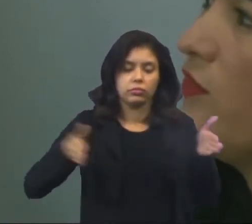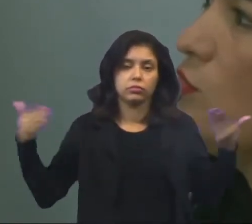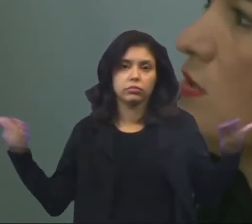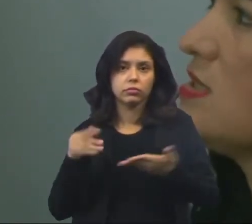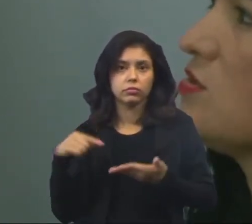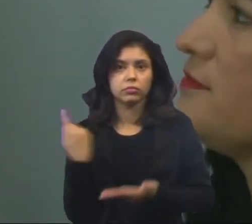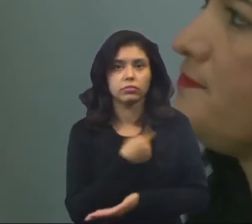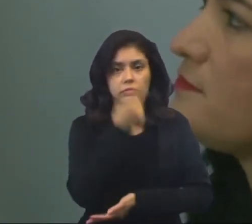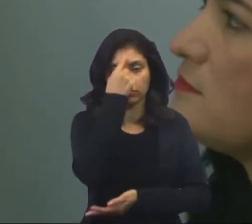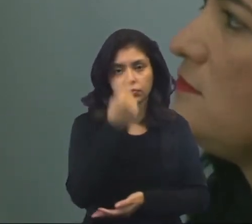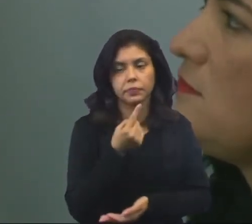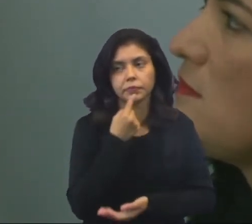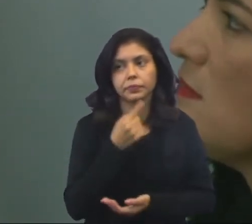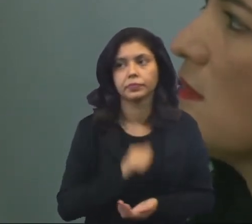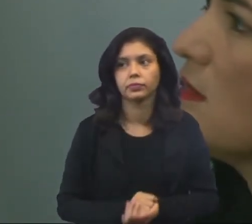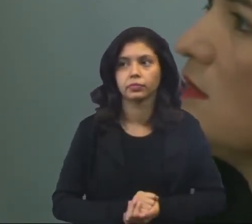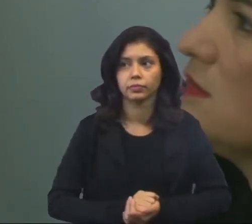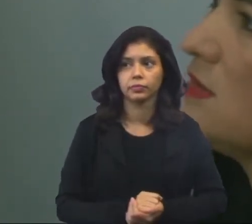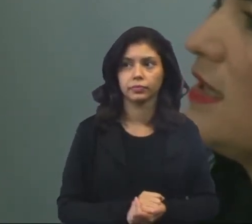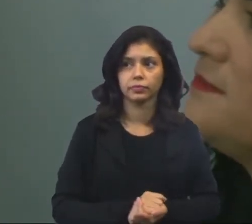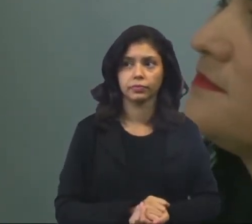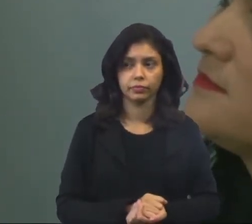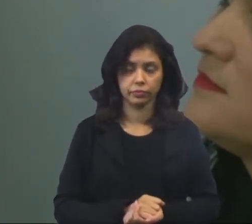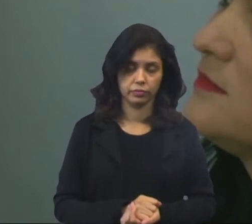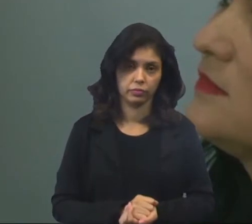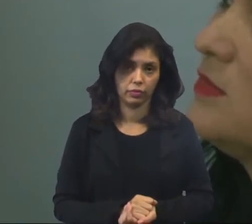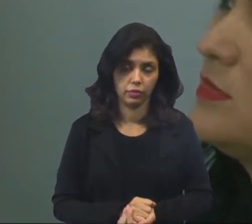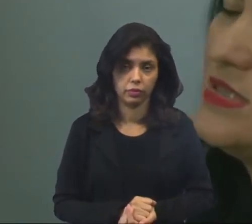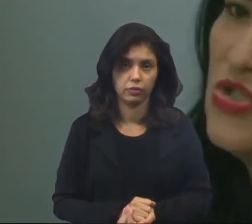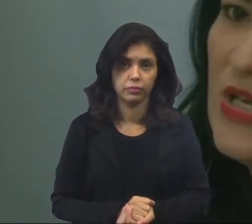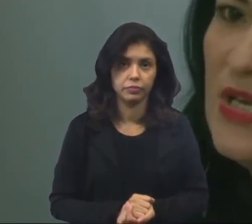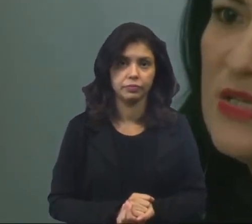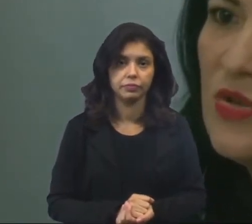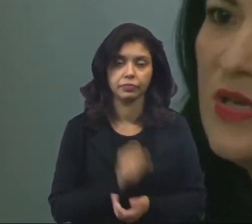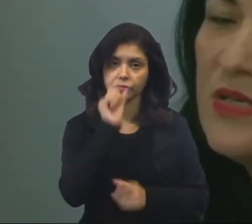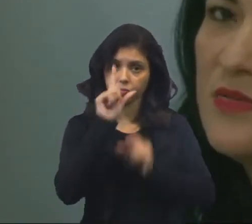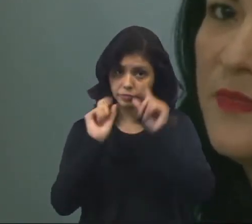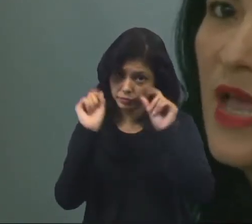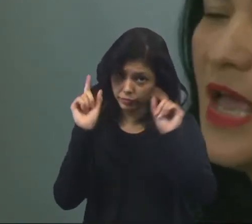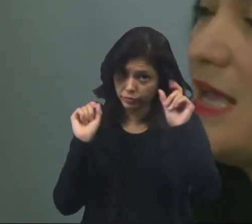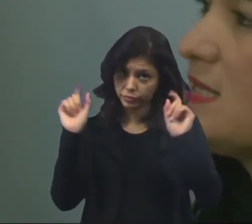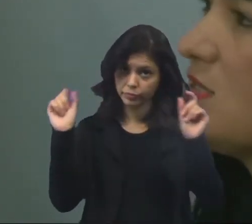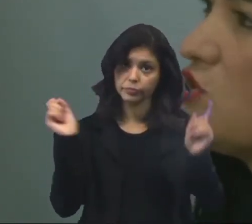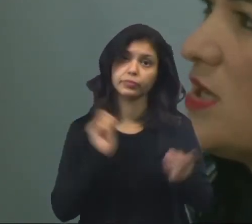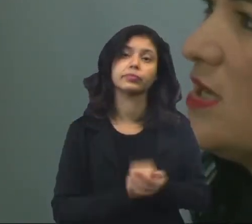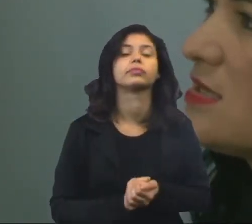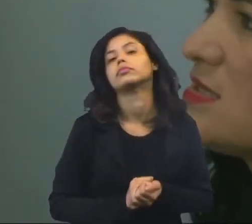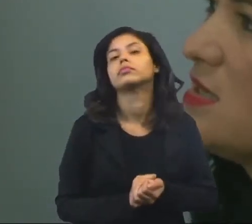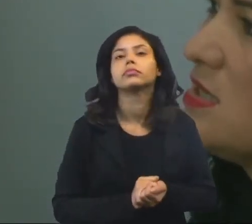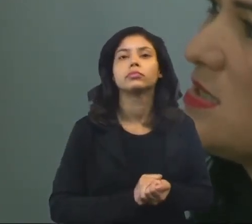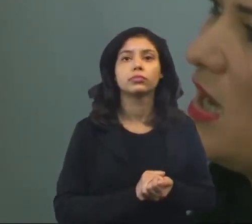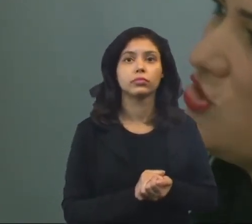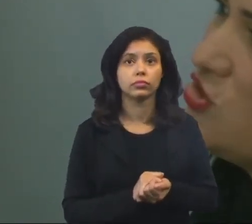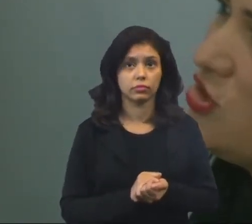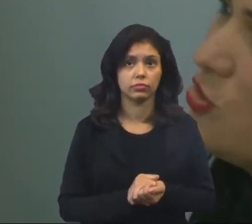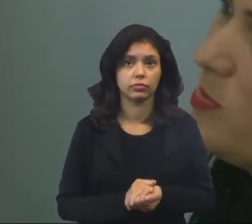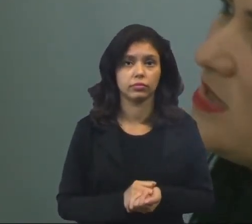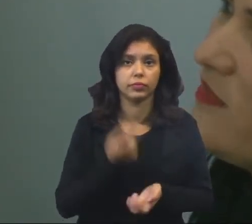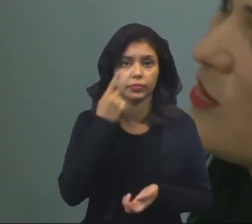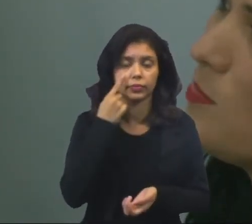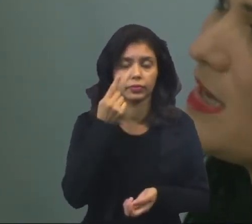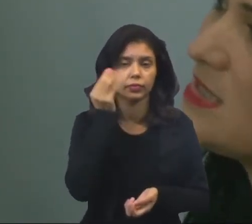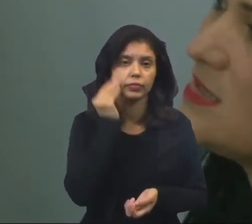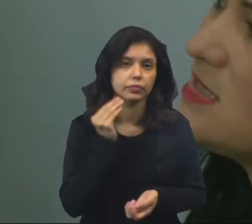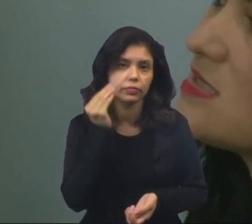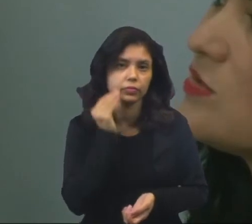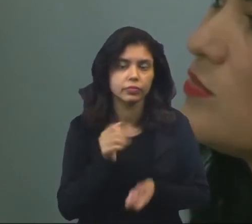com figuras, ó, tá? Umas estrelas, não é isso? Essas estrelas a gente tem que observar